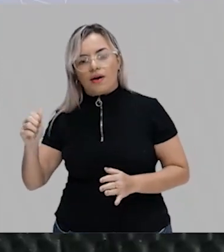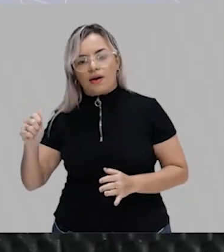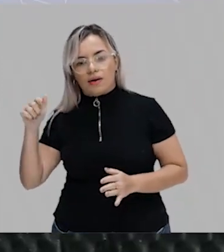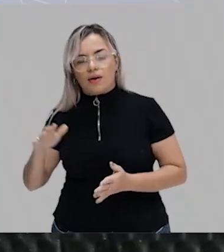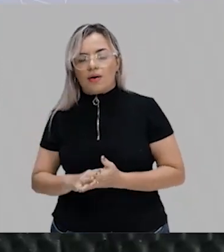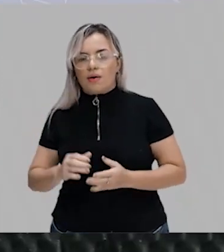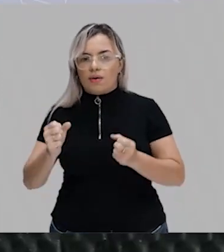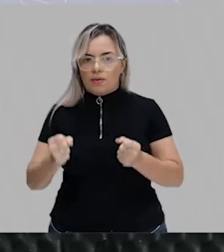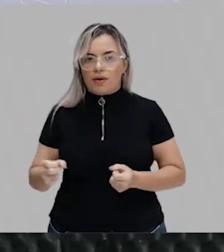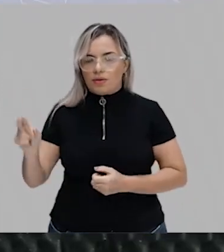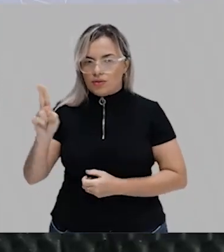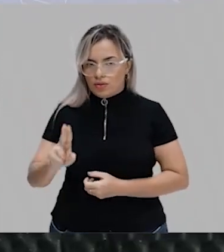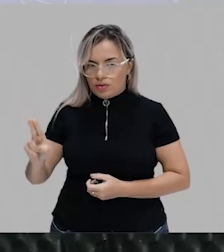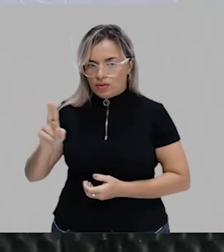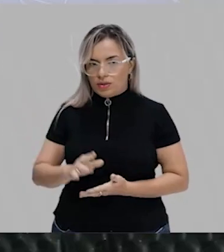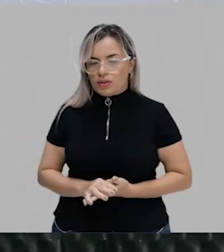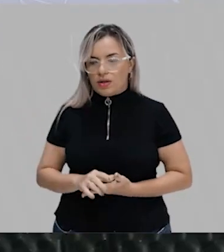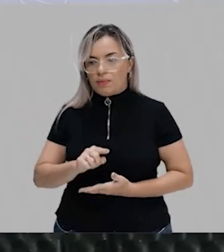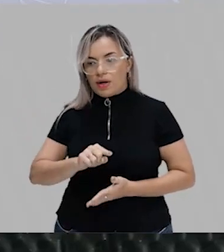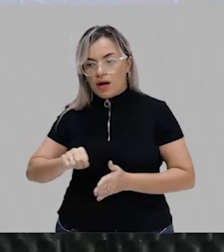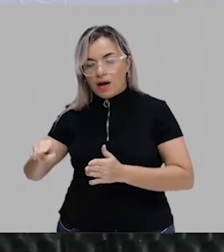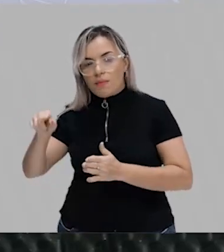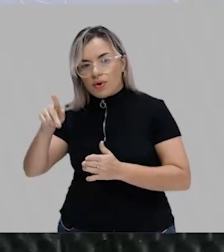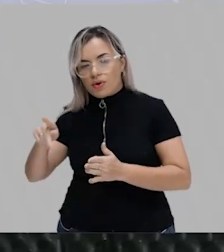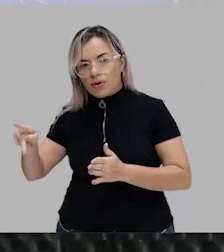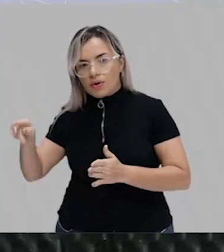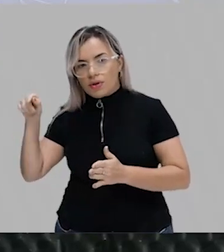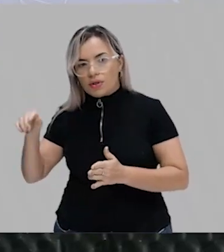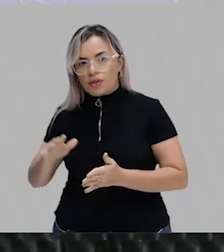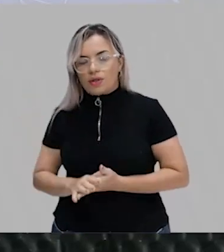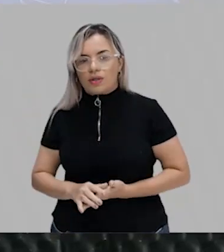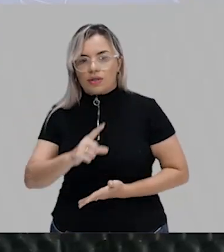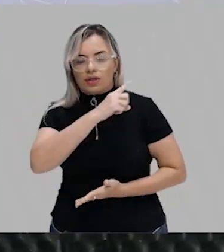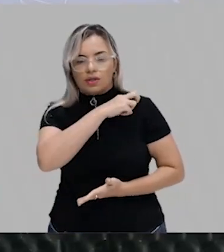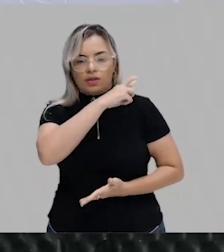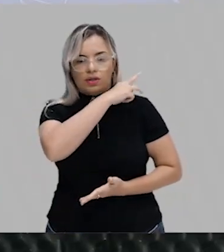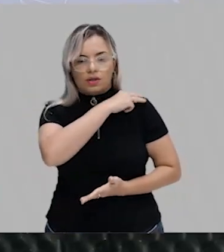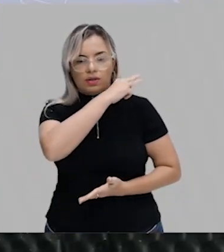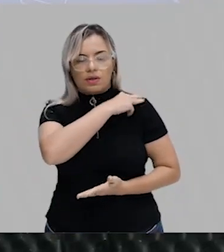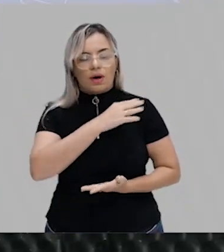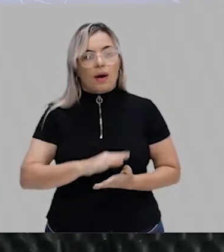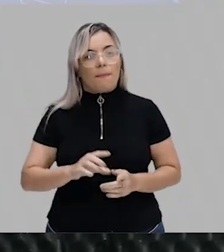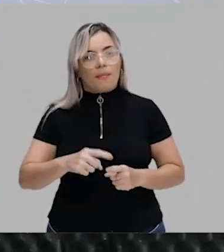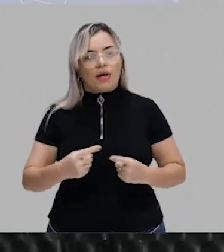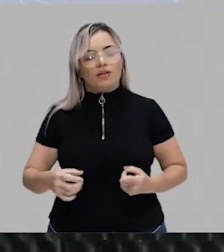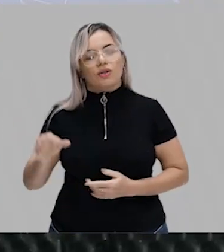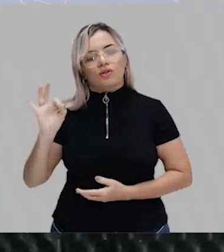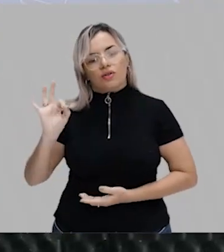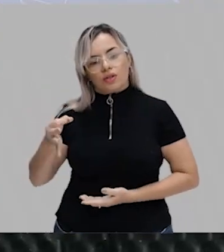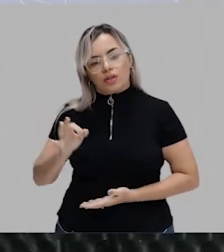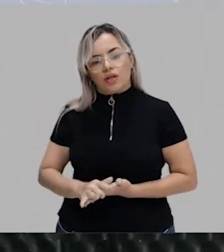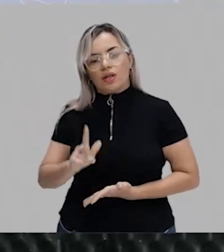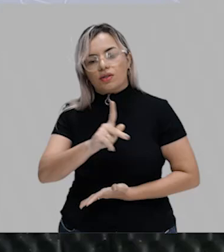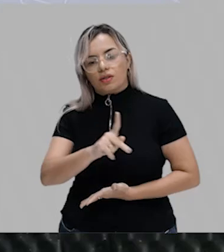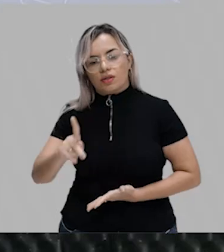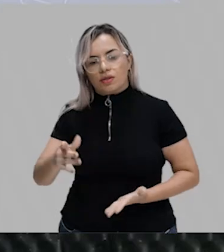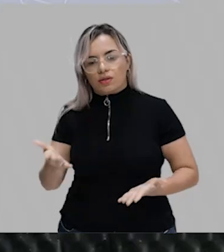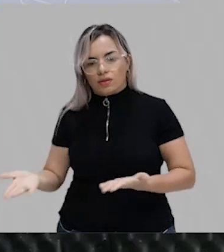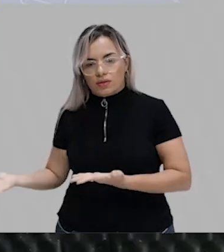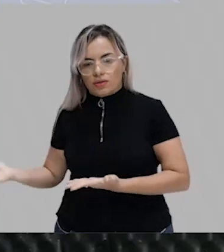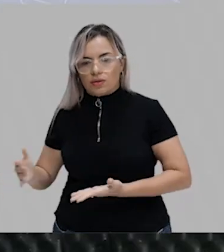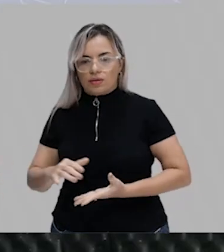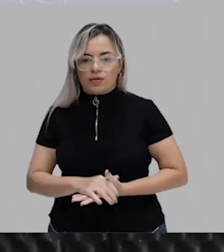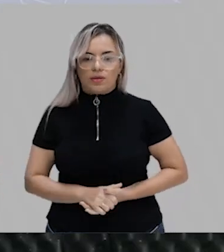Porém, o correto seria professora mesmo, tá certo? Até logo, professora. Hasta luego,